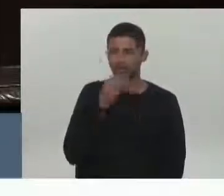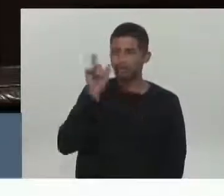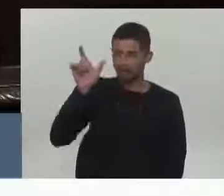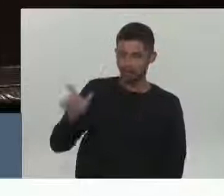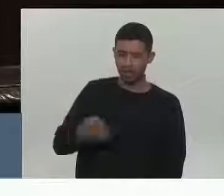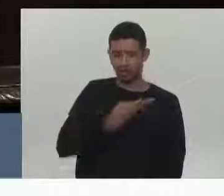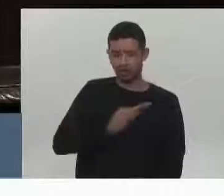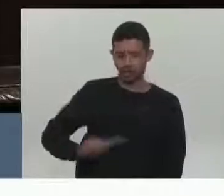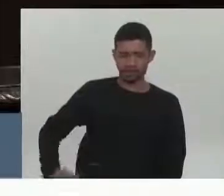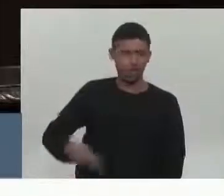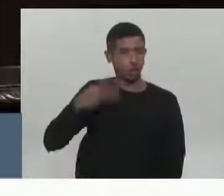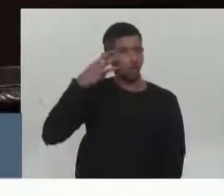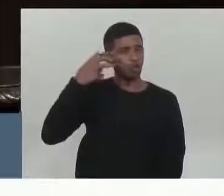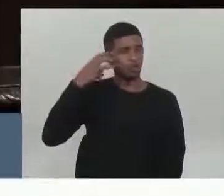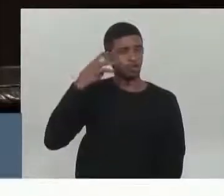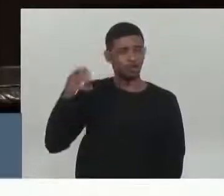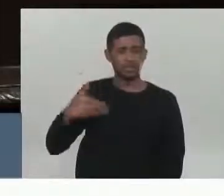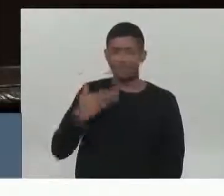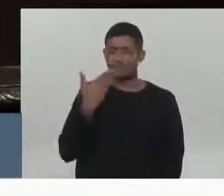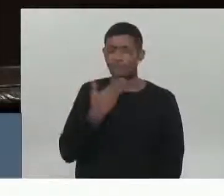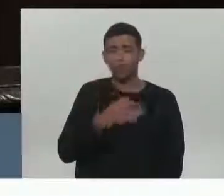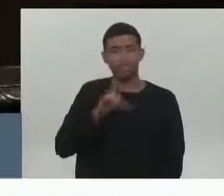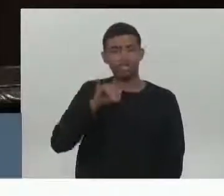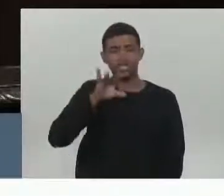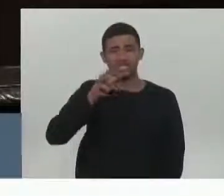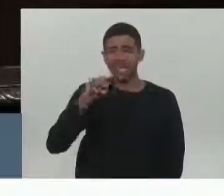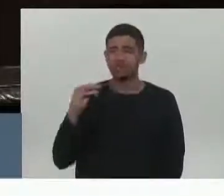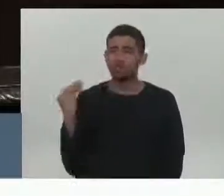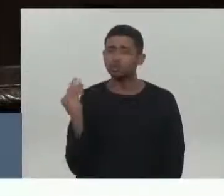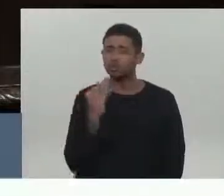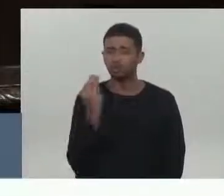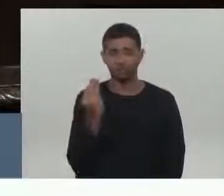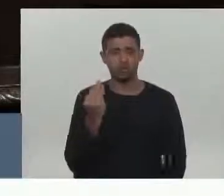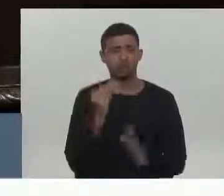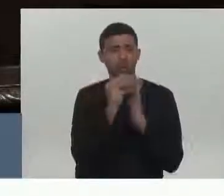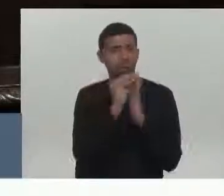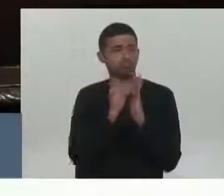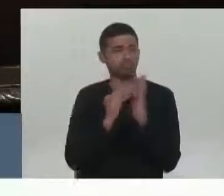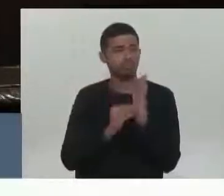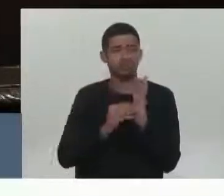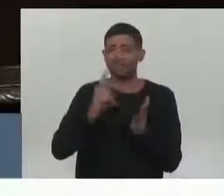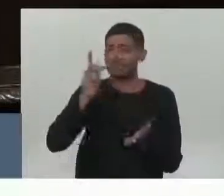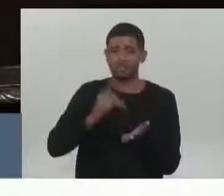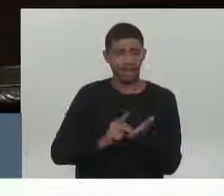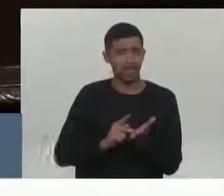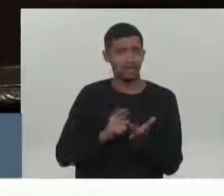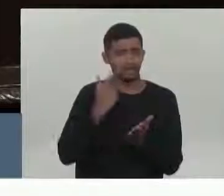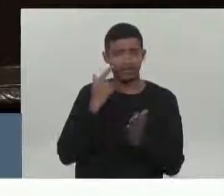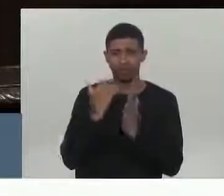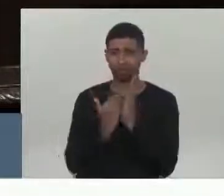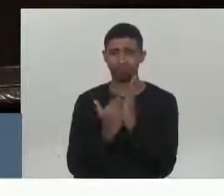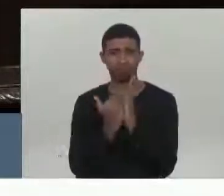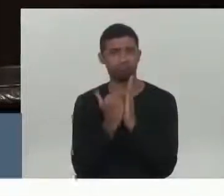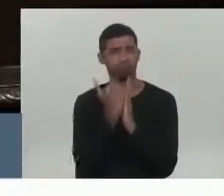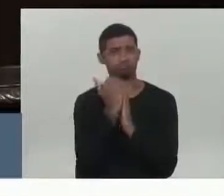Witzel apresenta dados reais nos seus primeiros dias de um avanço real na área de segurança